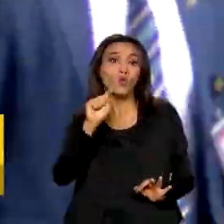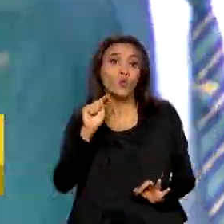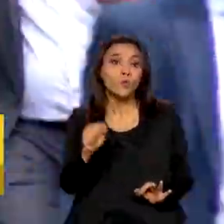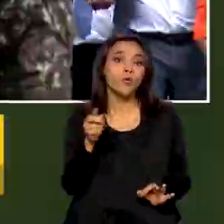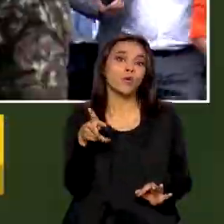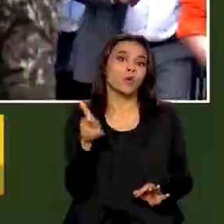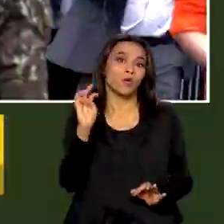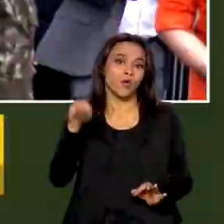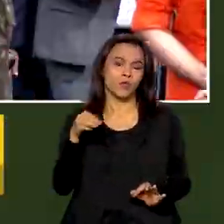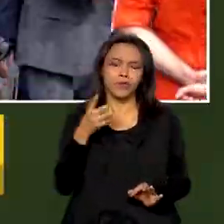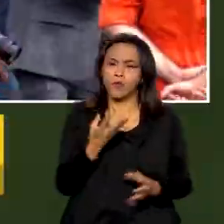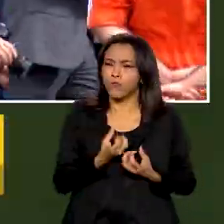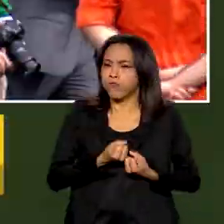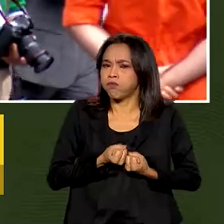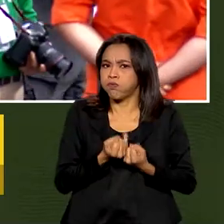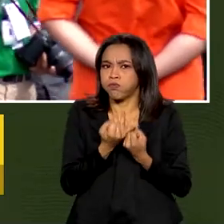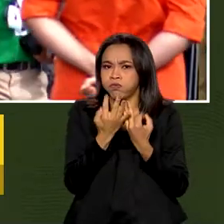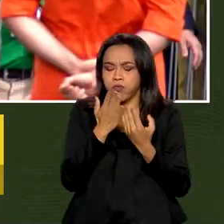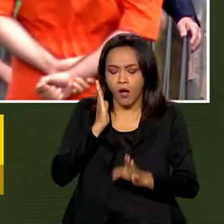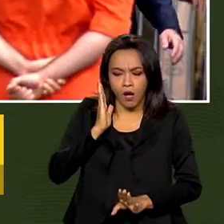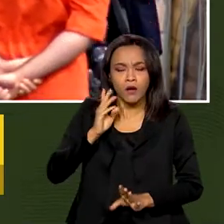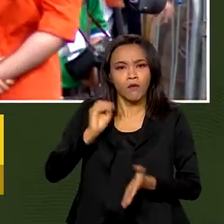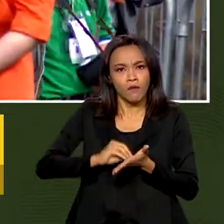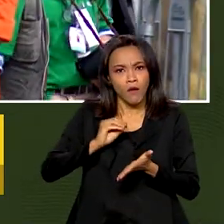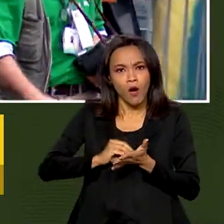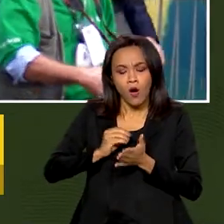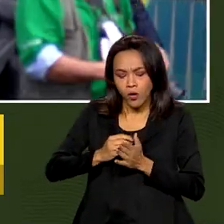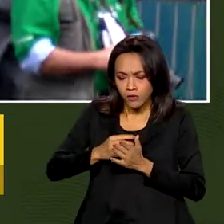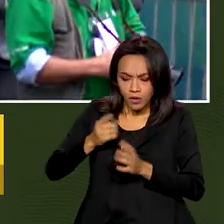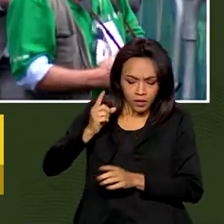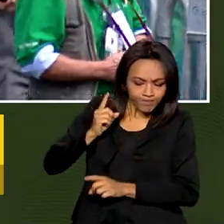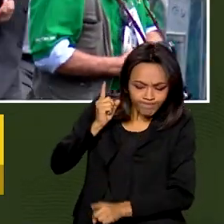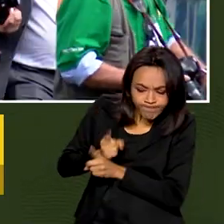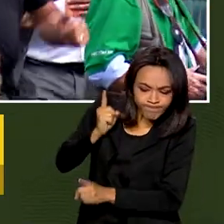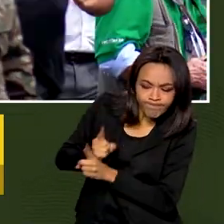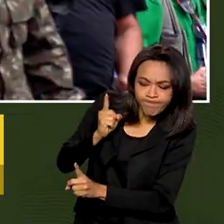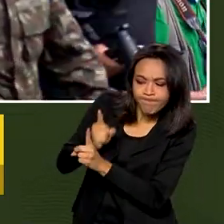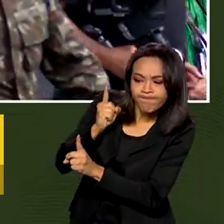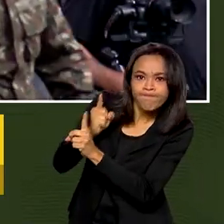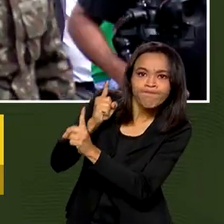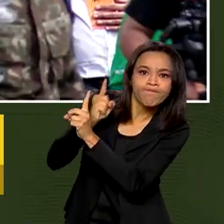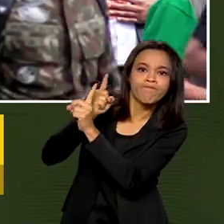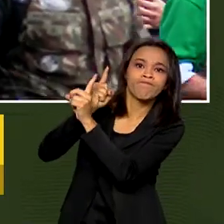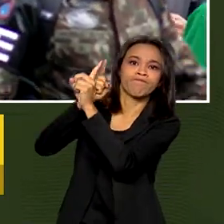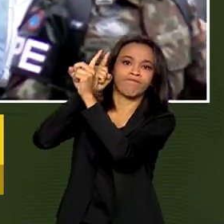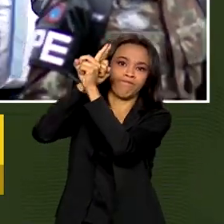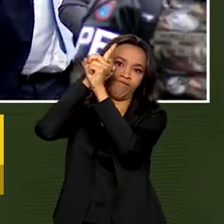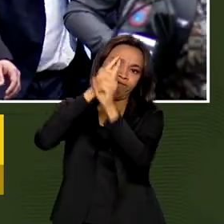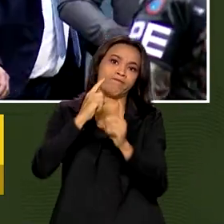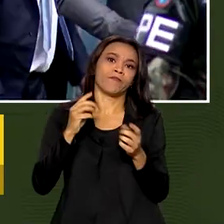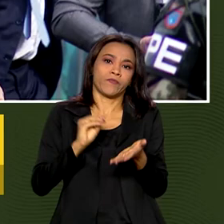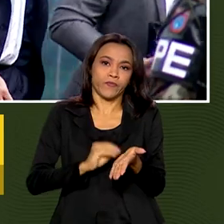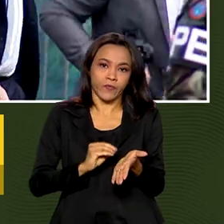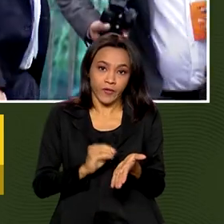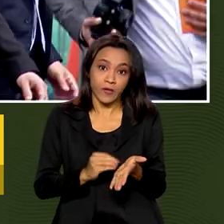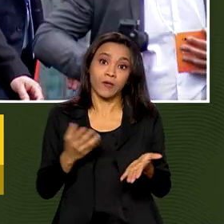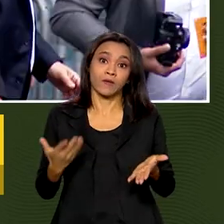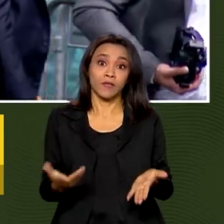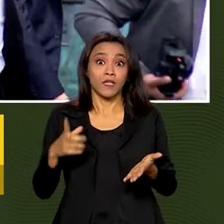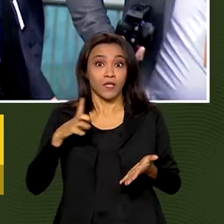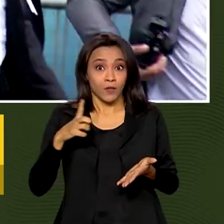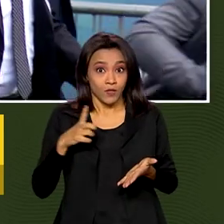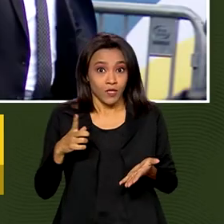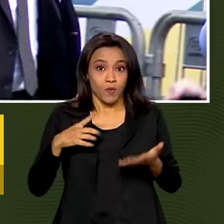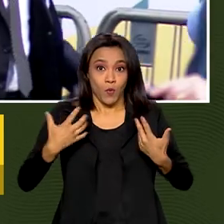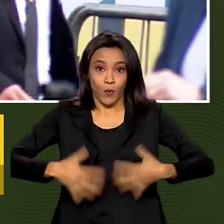sendo descobertas ainda, inclusive aumentando essa extensão da nossa zona econômica